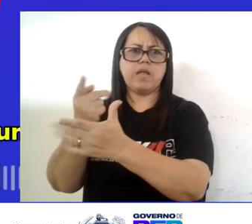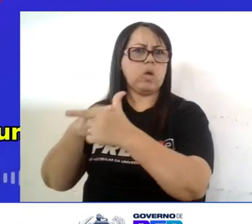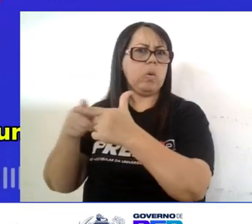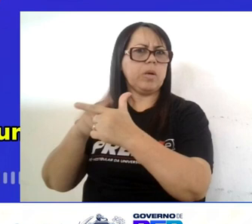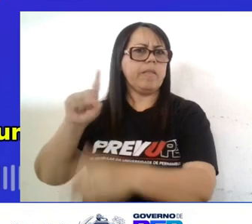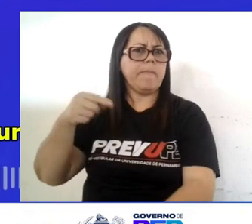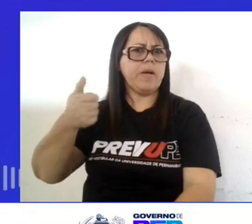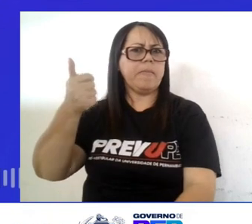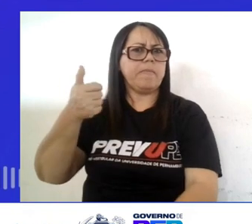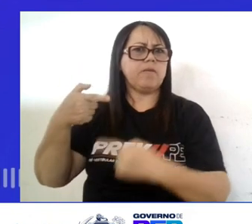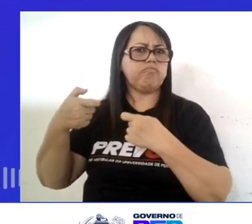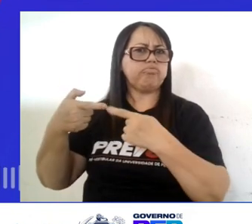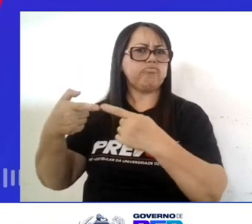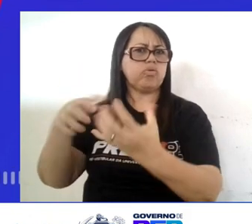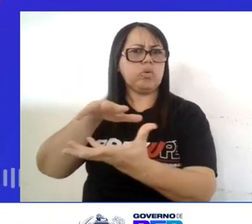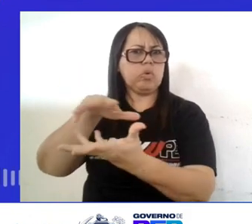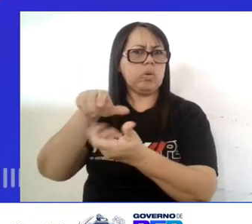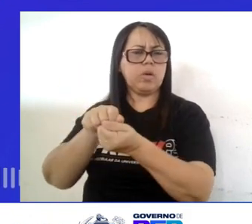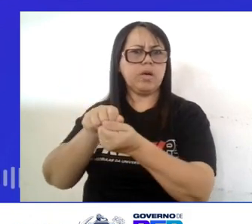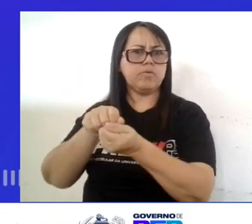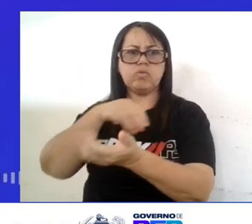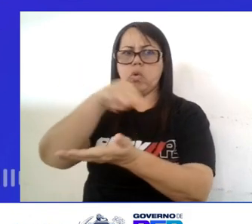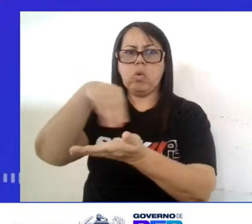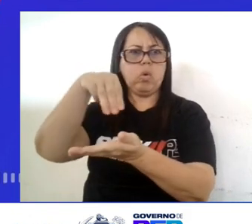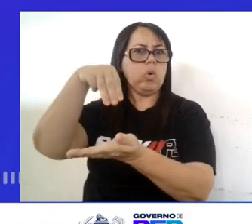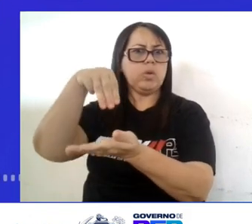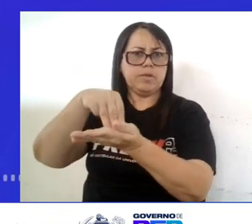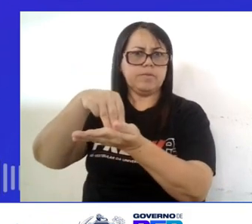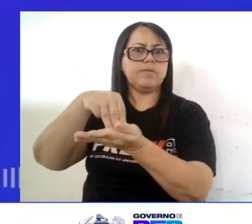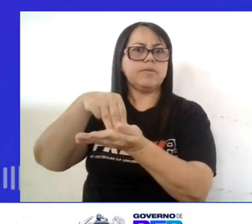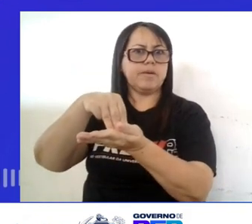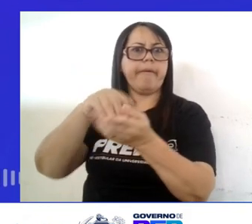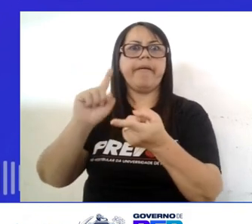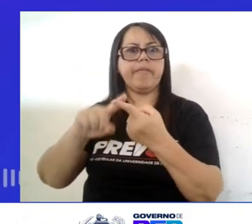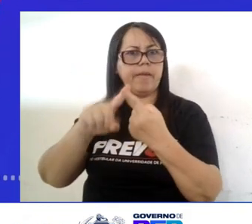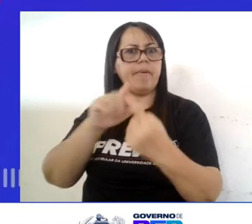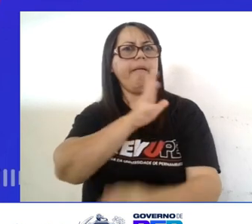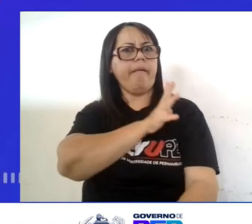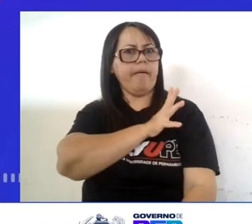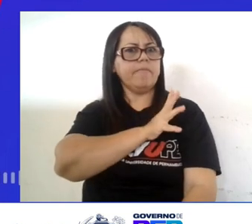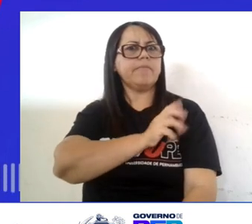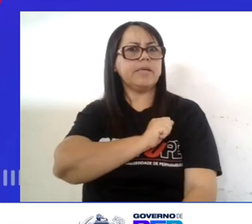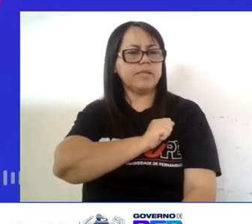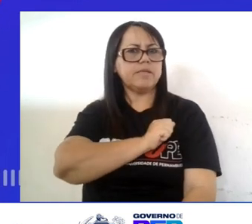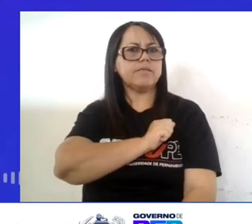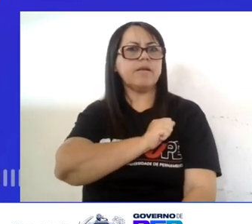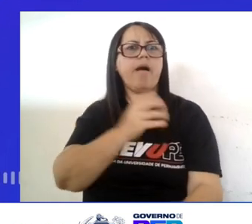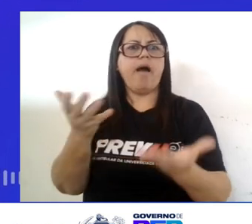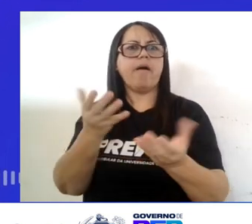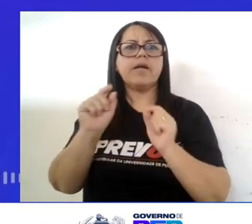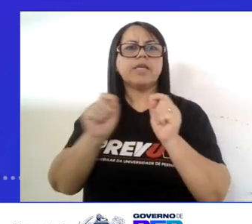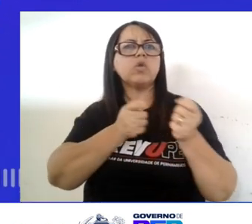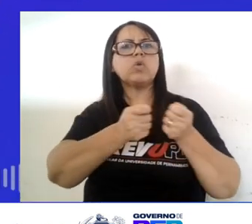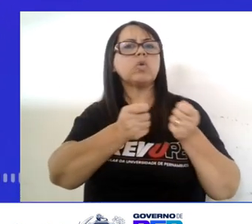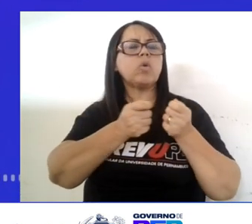Primeira Guerra Mundial e todo o Oriente Médio incluindo a Palestina passou para o comando de ingleses e